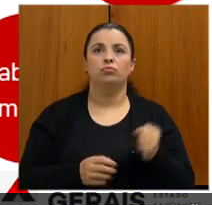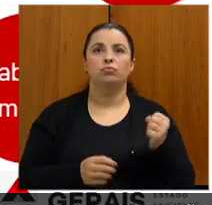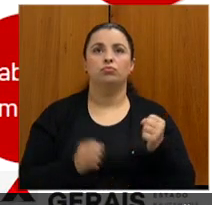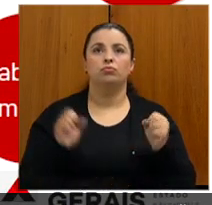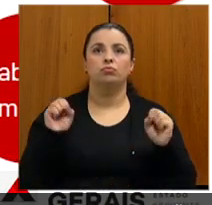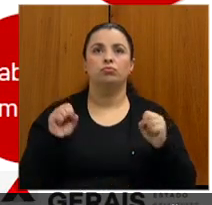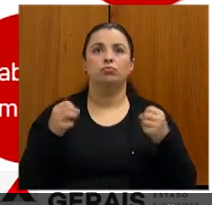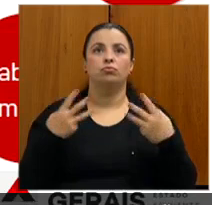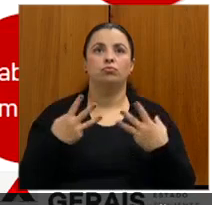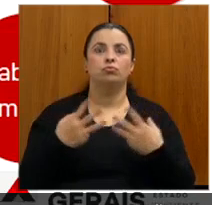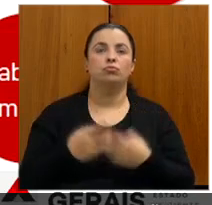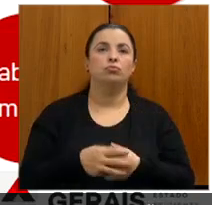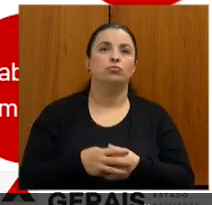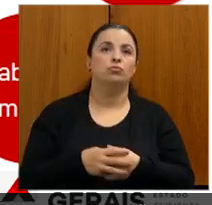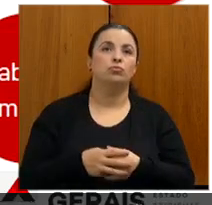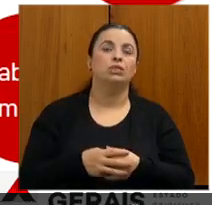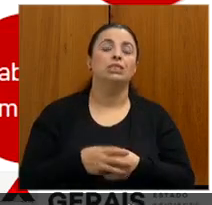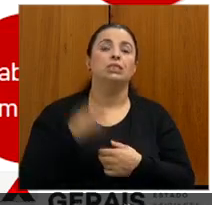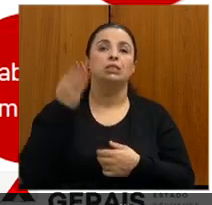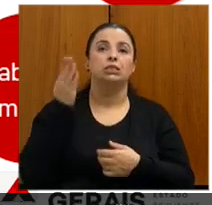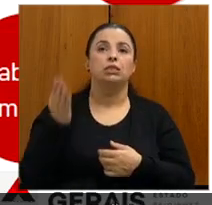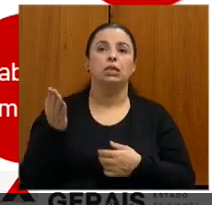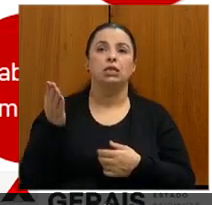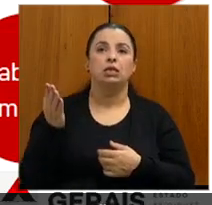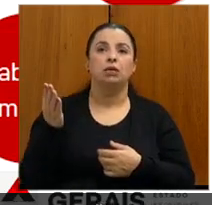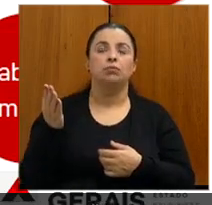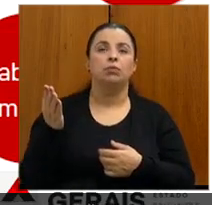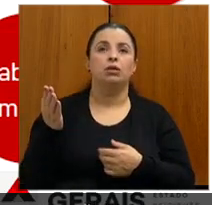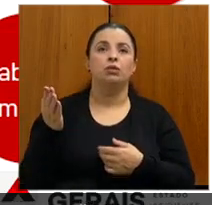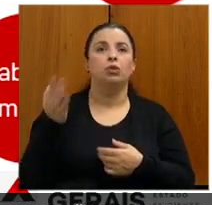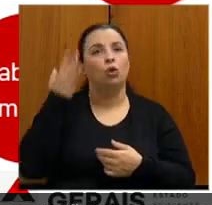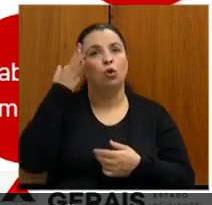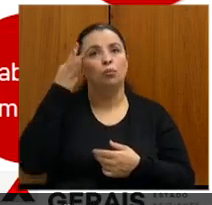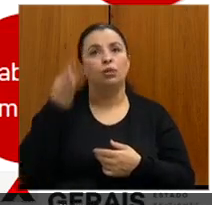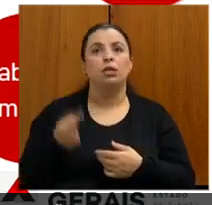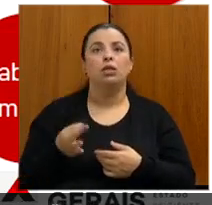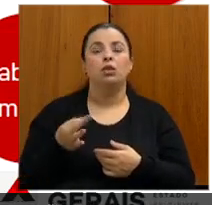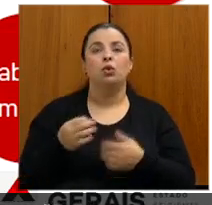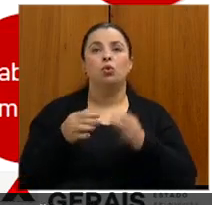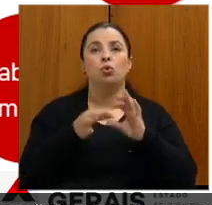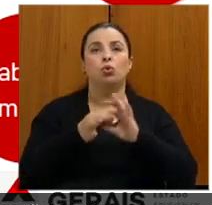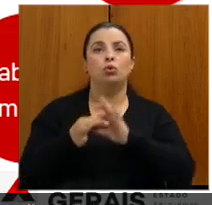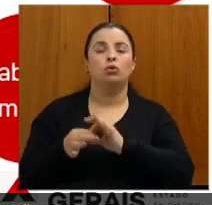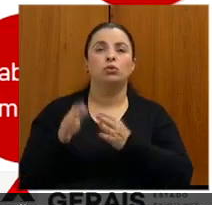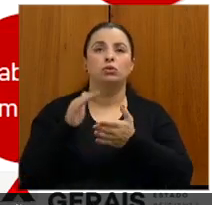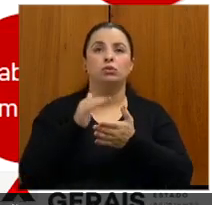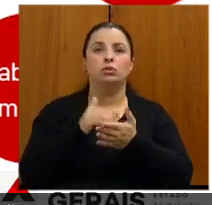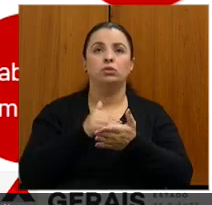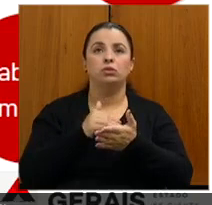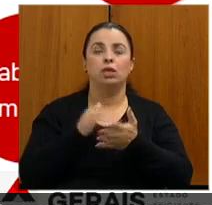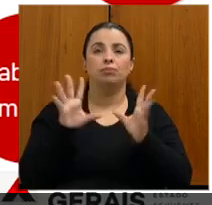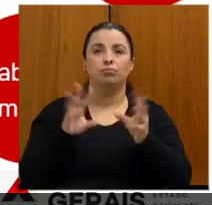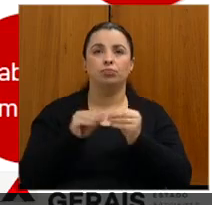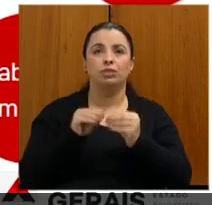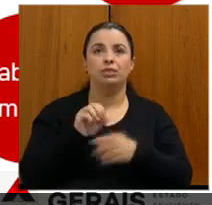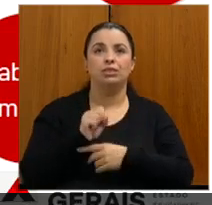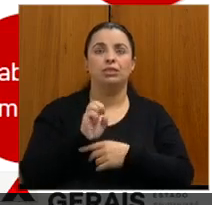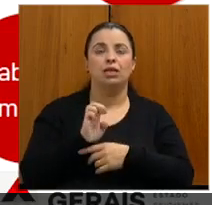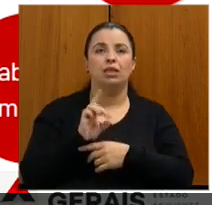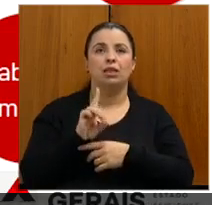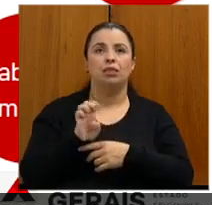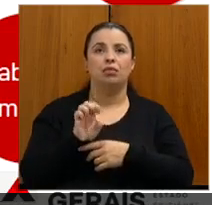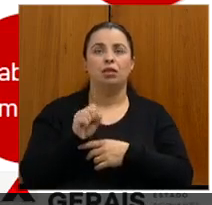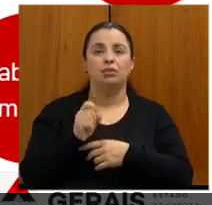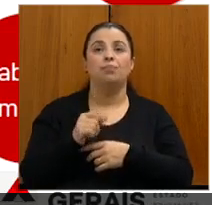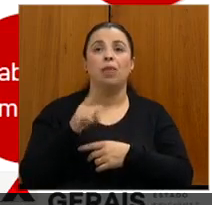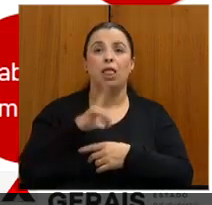e aqui só para entender o contexto da Secretaria de Estado do Desenvolvimento Social a Sesi hoje cuida de